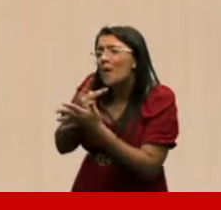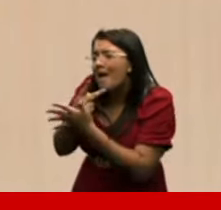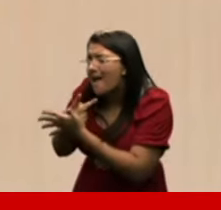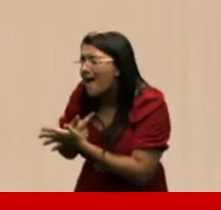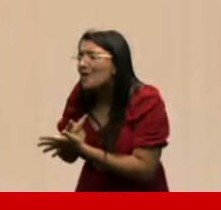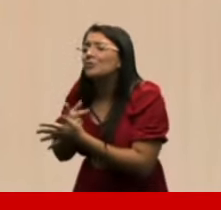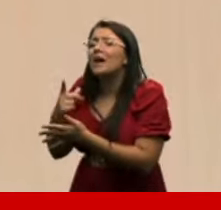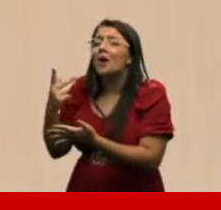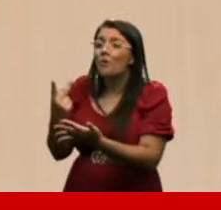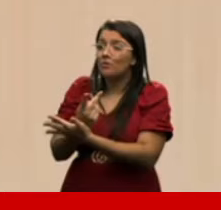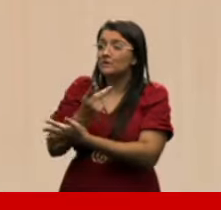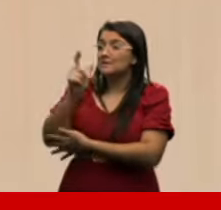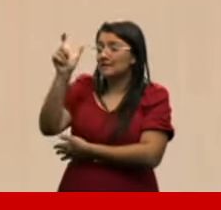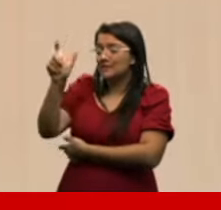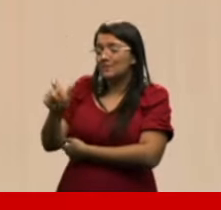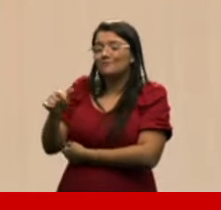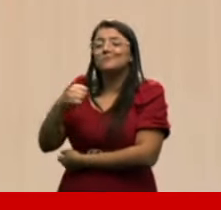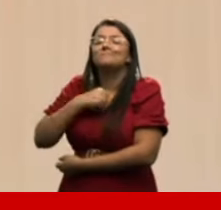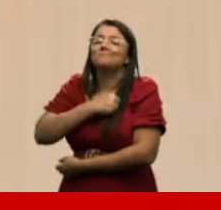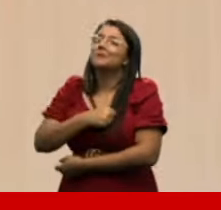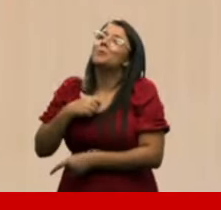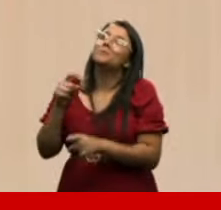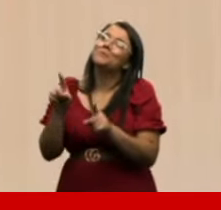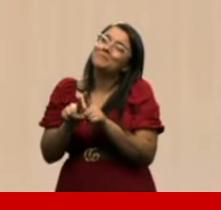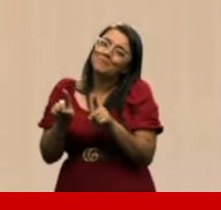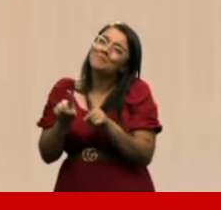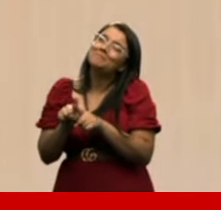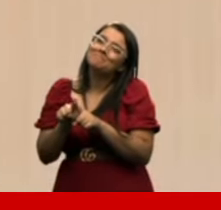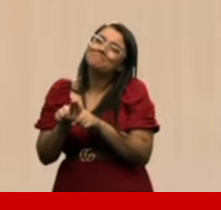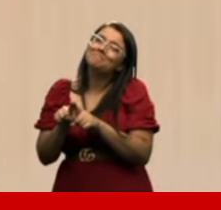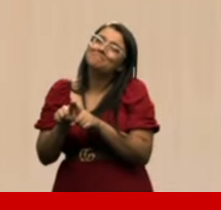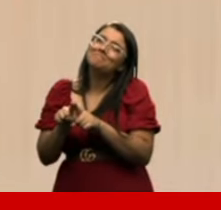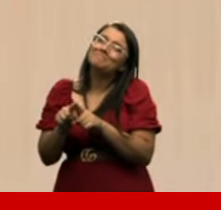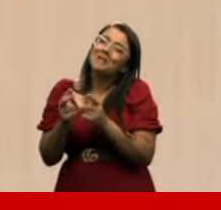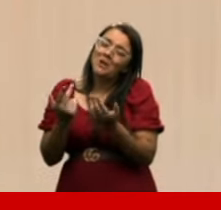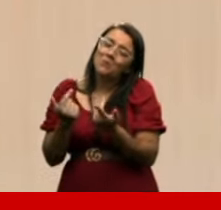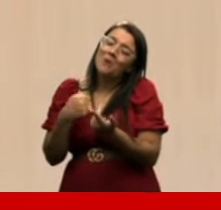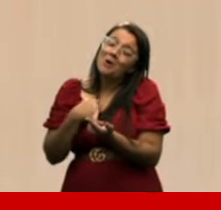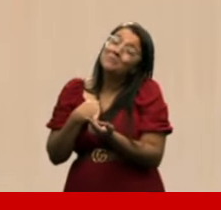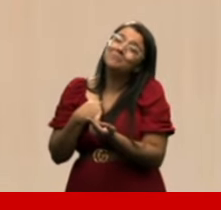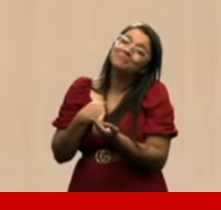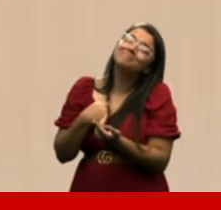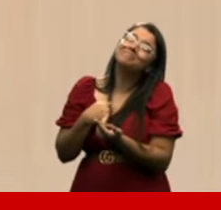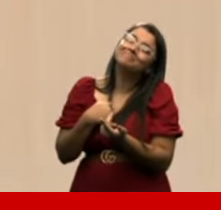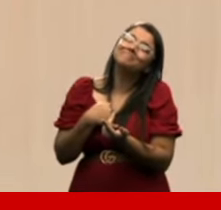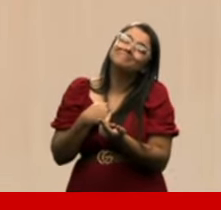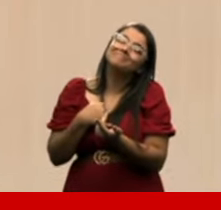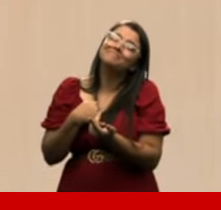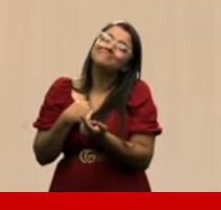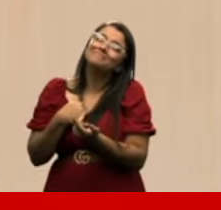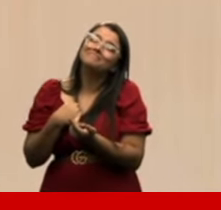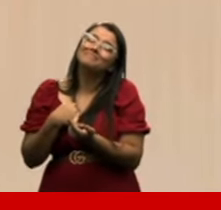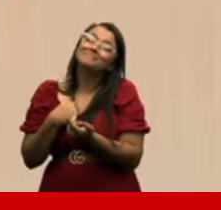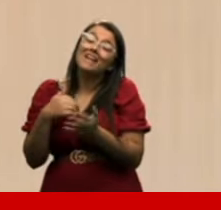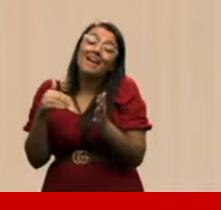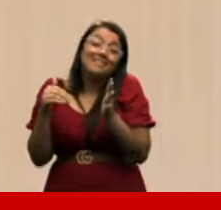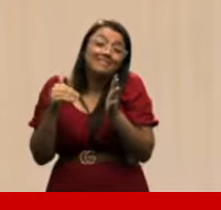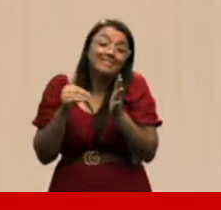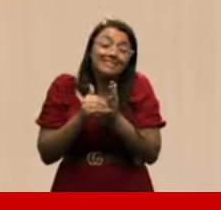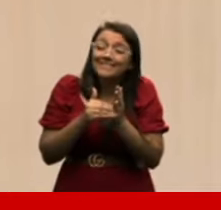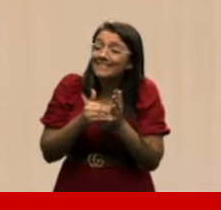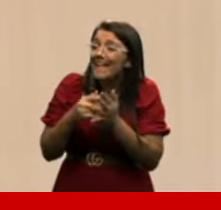dele, você vai sentir saudade. Como acontece comigo. Até